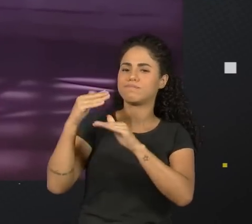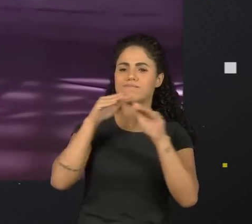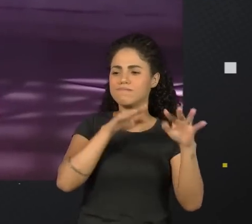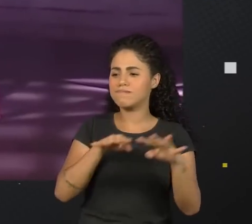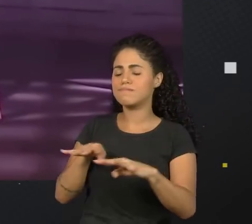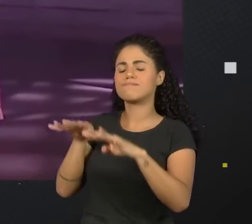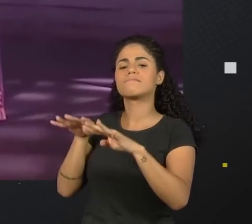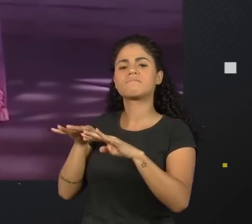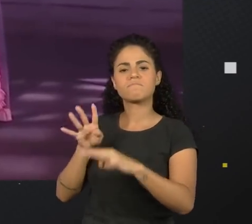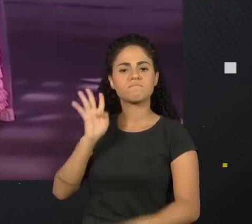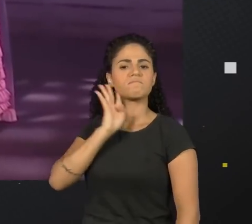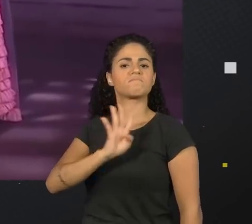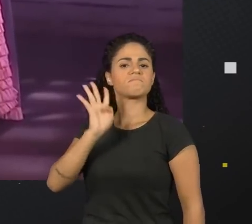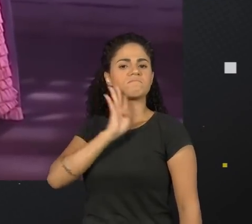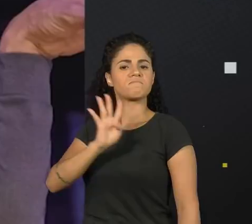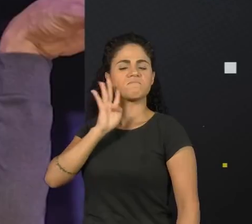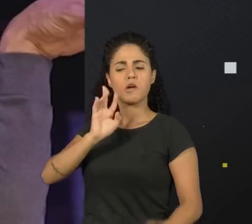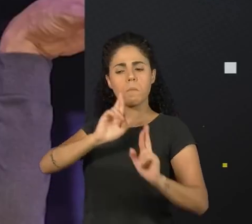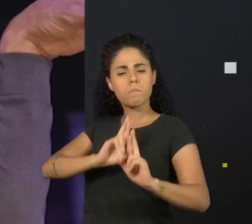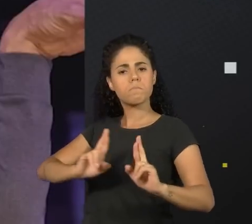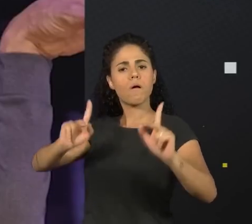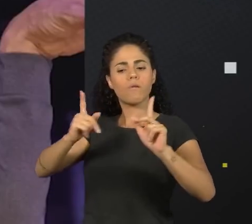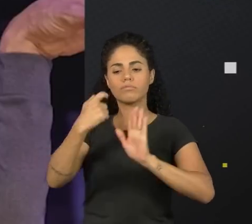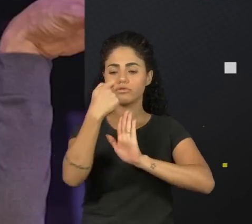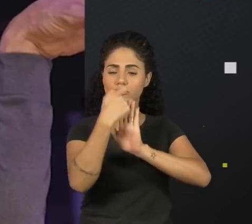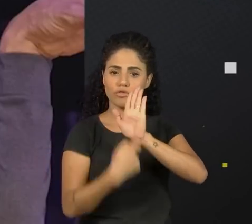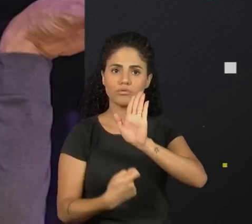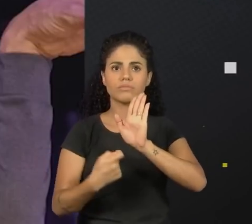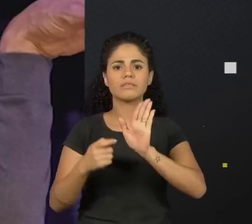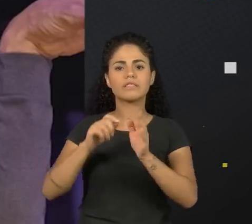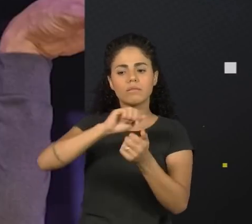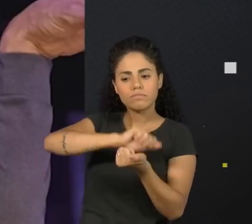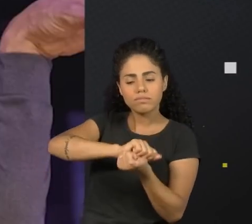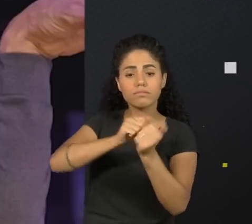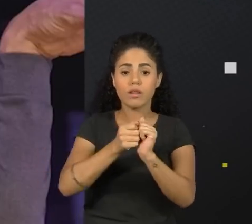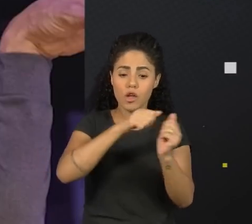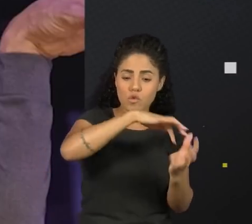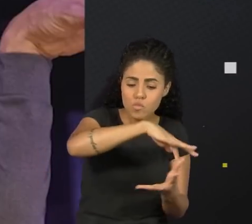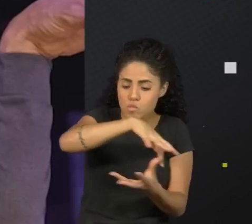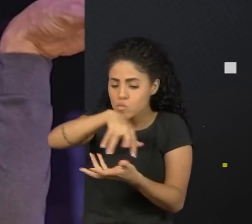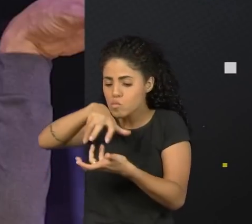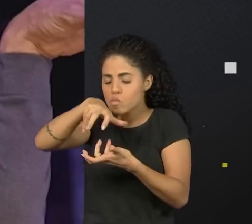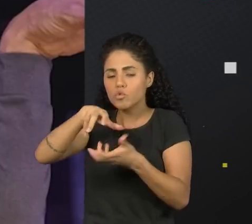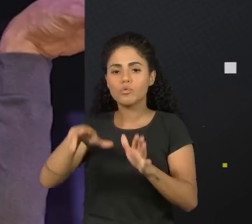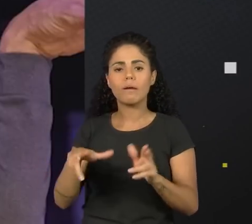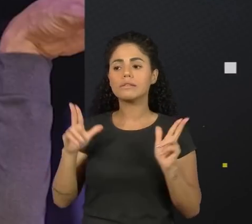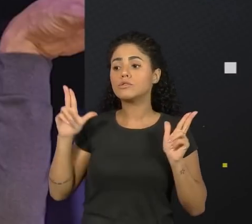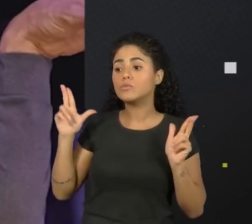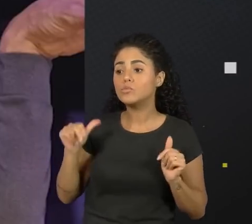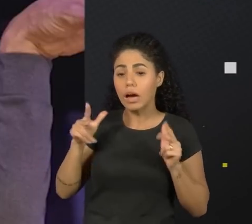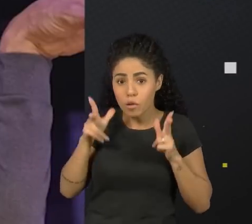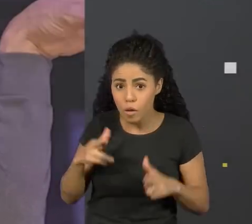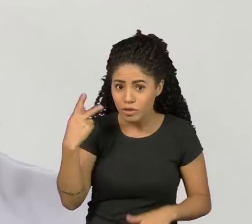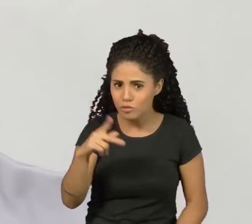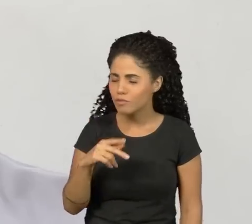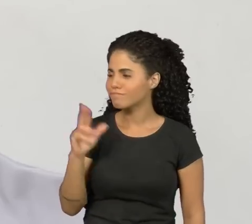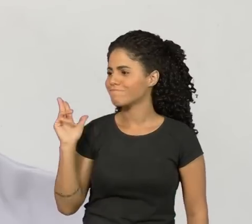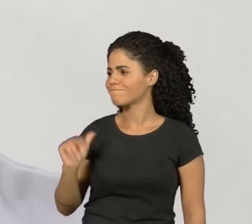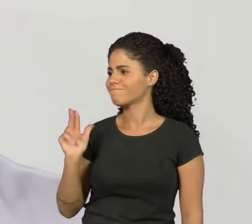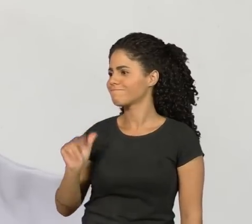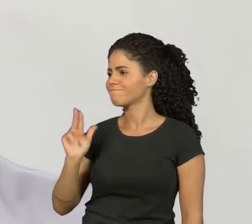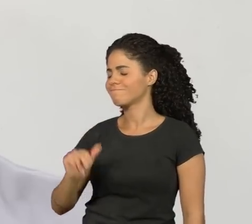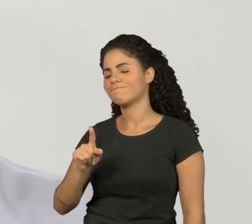visão realmente revolucionária de um texto que já foi tão montado pelo mundo, mas nenhuma montagem realmente